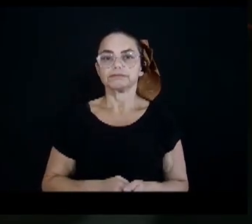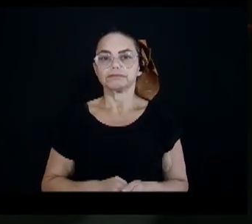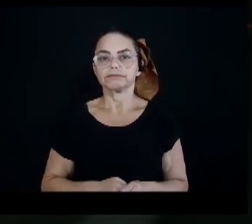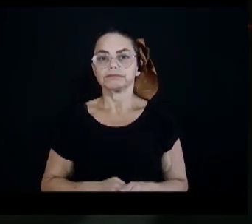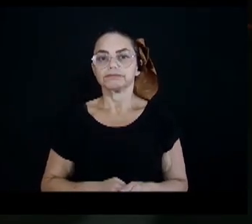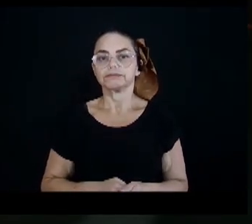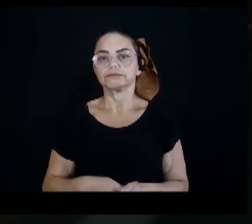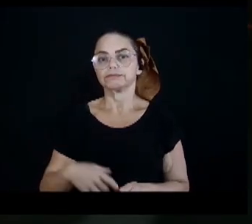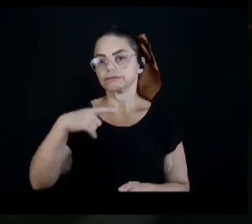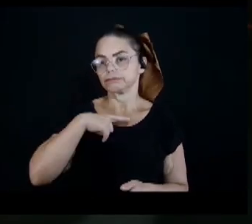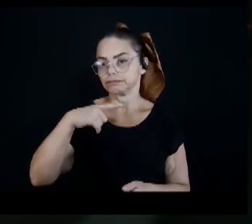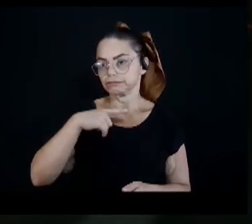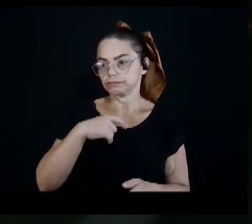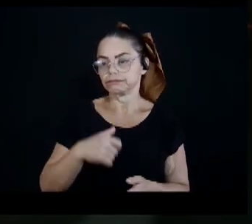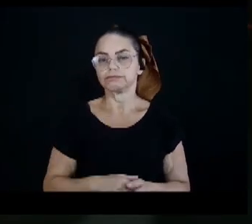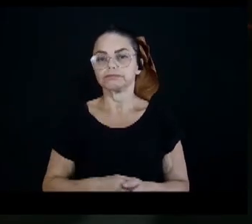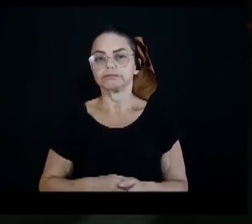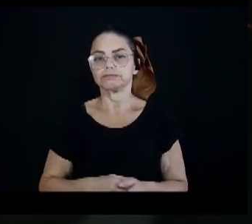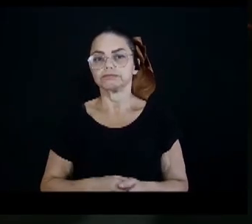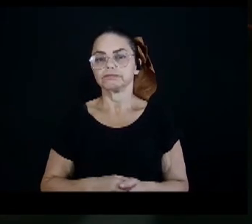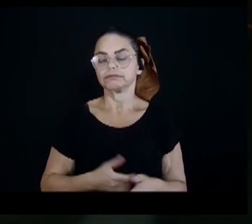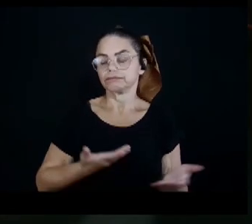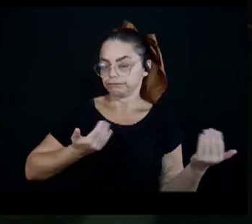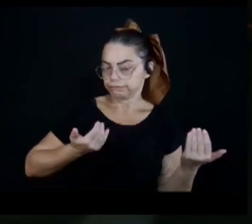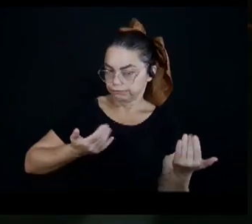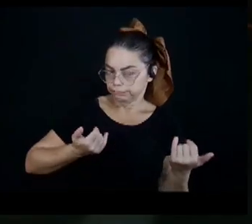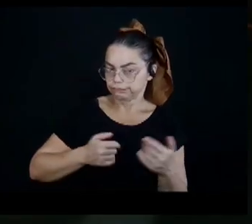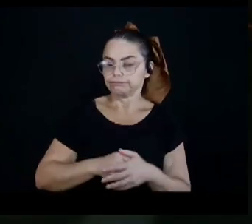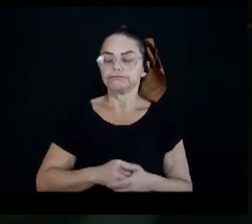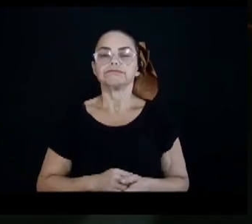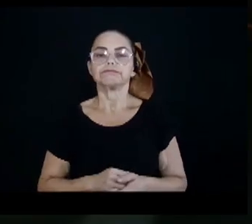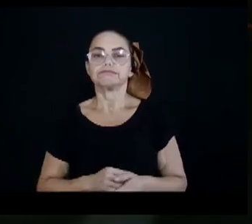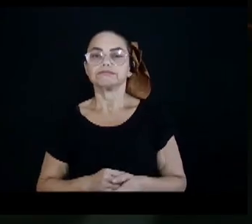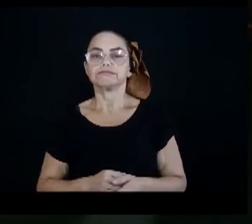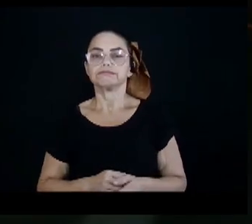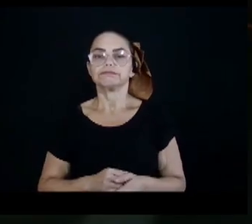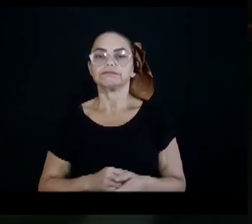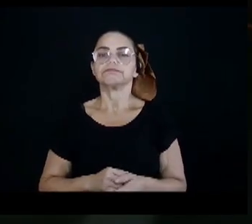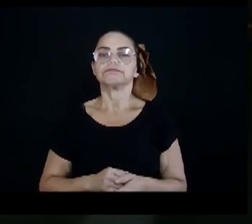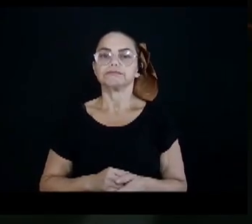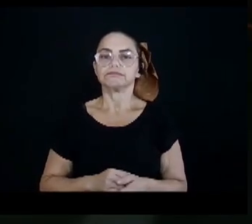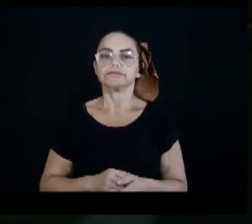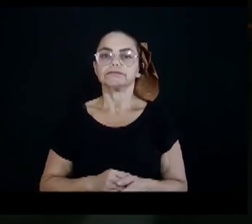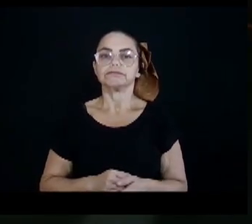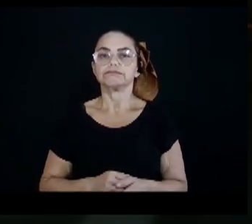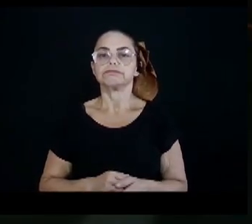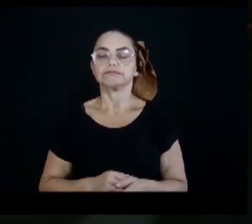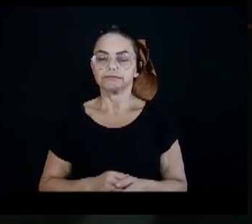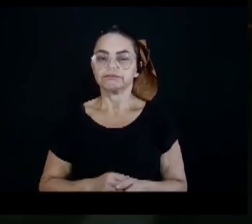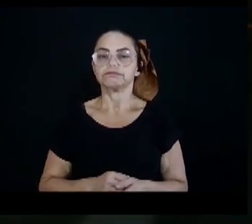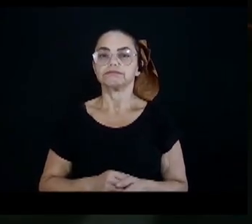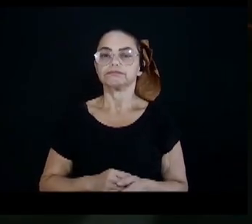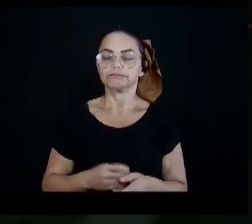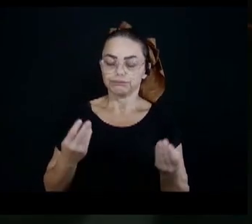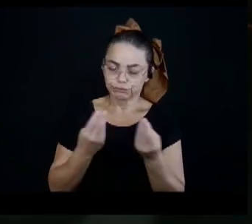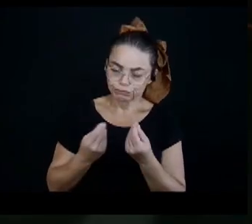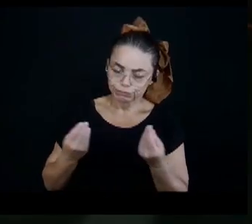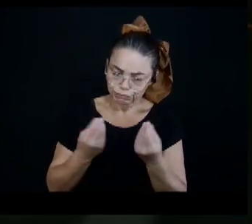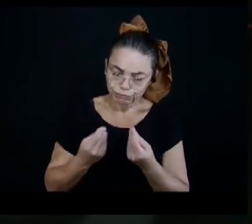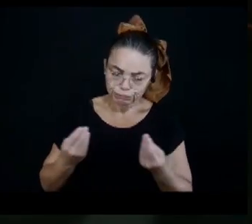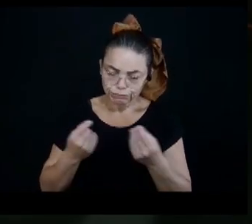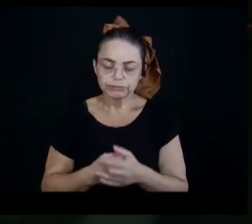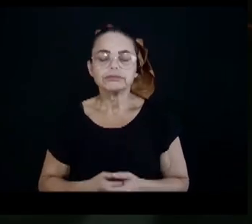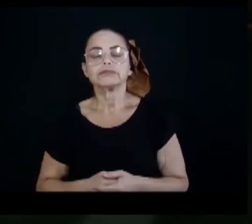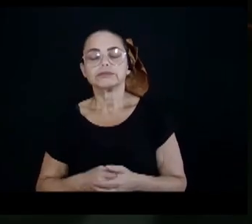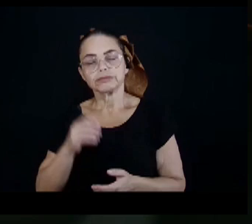temos jovens, pessoas emocionalmente vulneráveis, que não